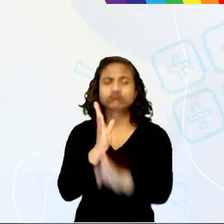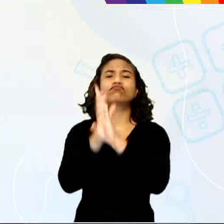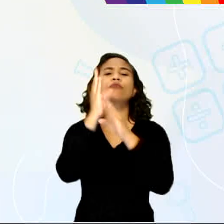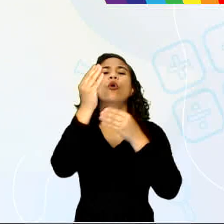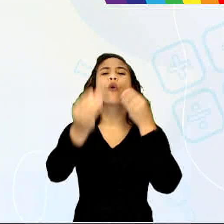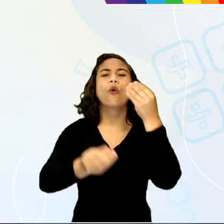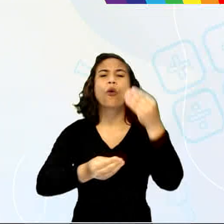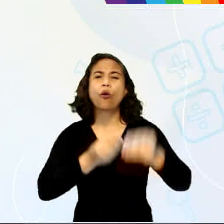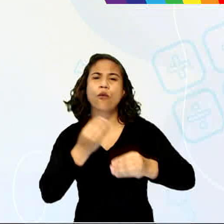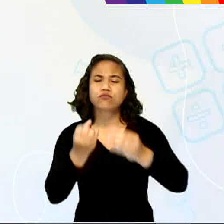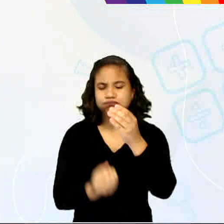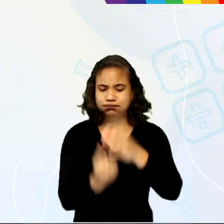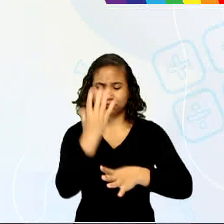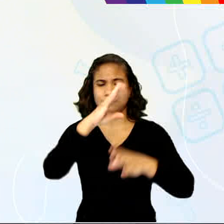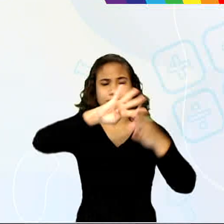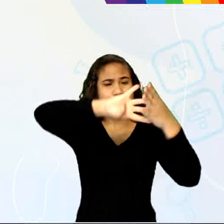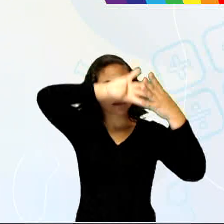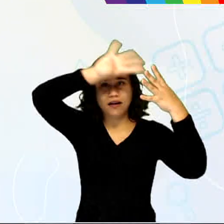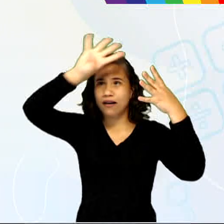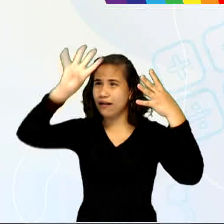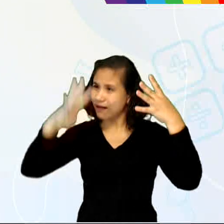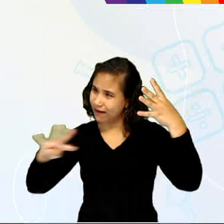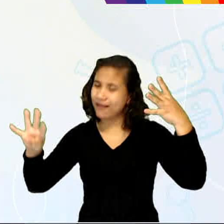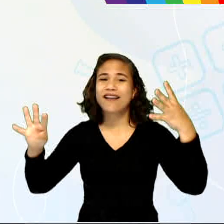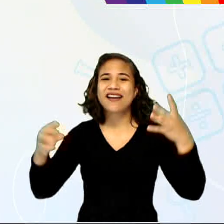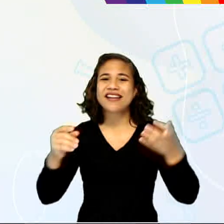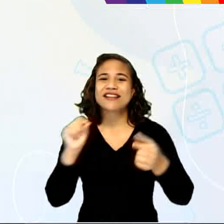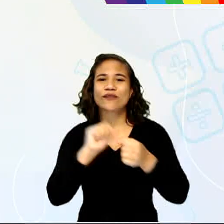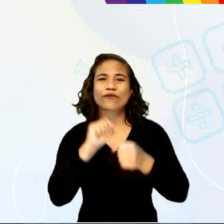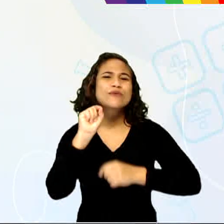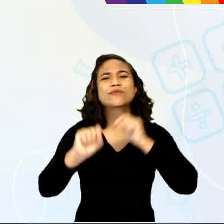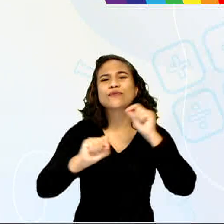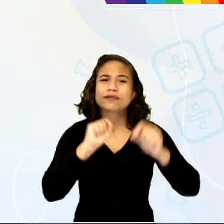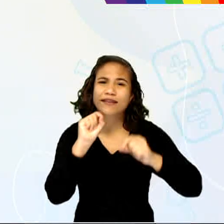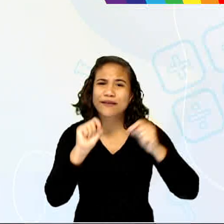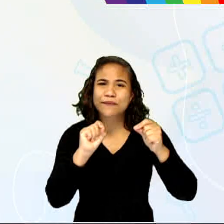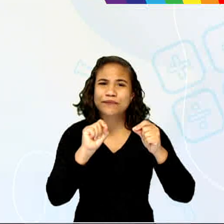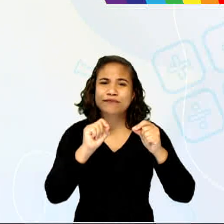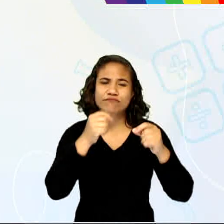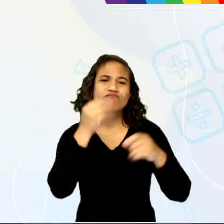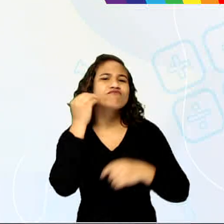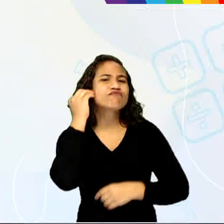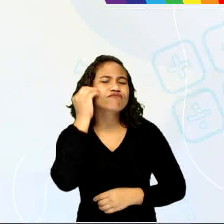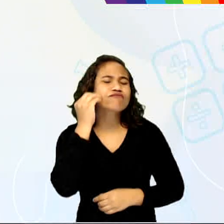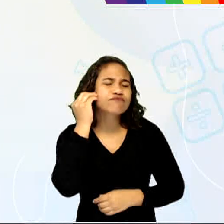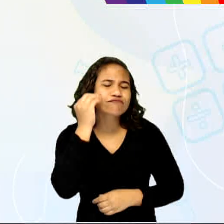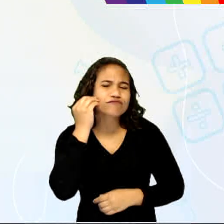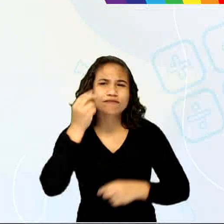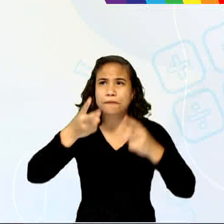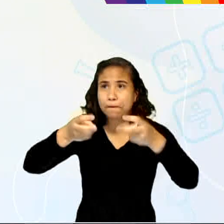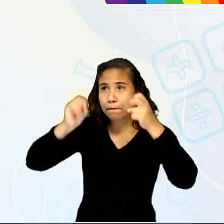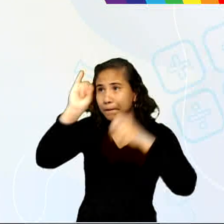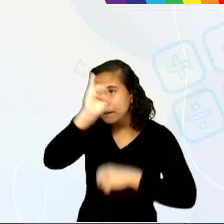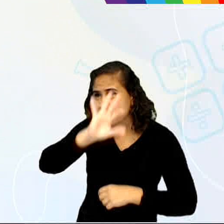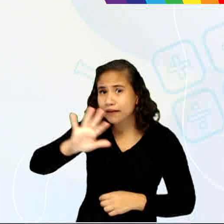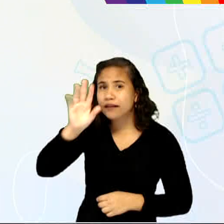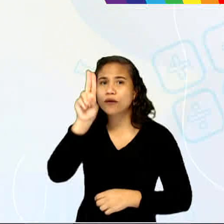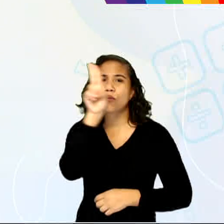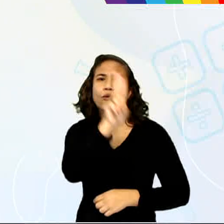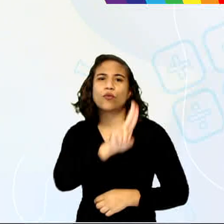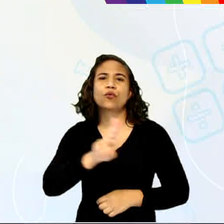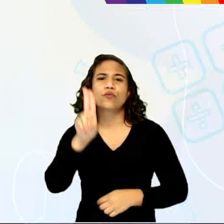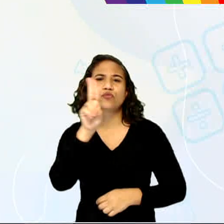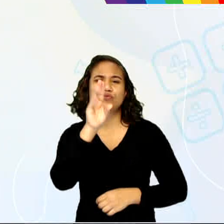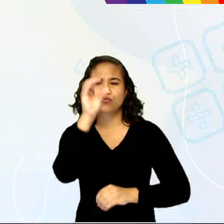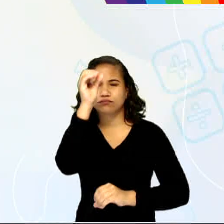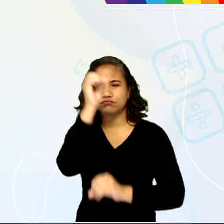como surge o arco-íris, ele fez o seguinte, ele fez essa experiência, como você pode ver. Ele usou um